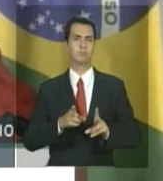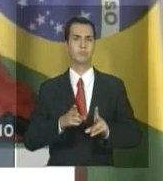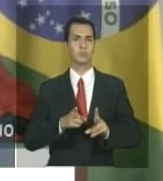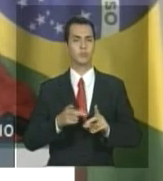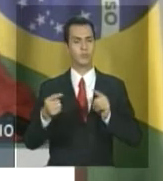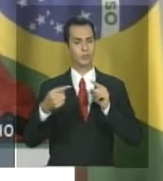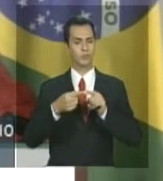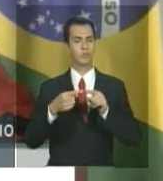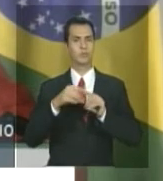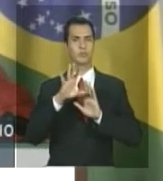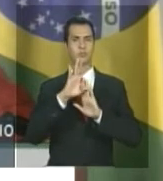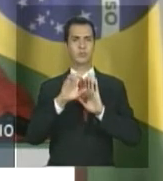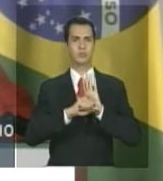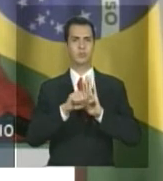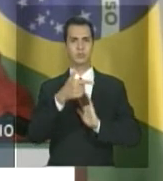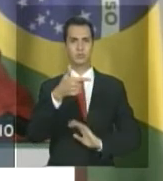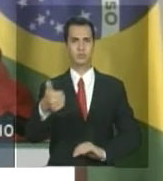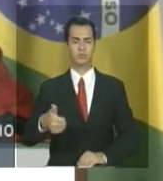século XXI.